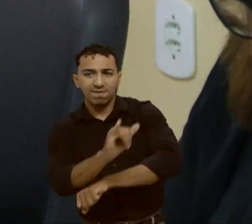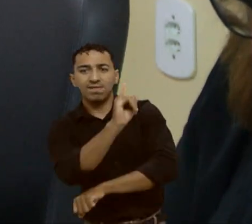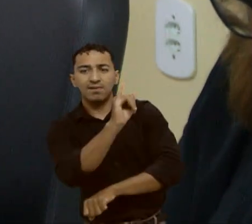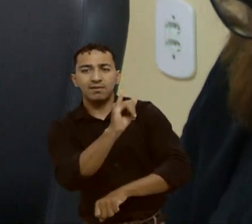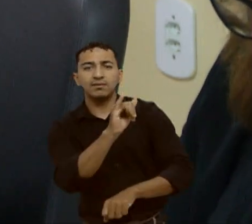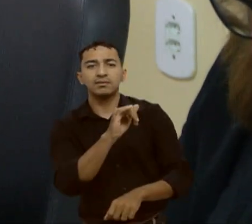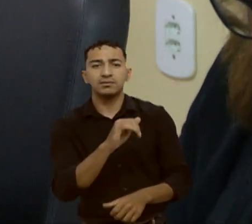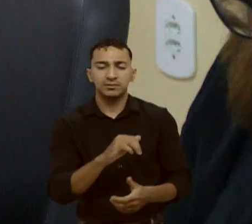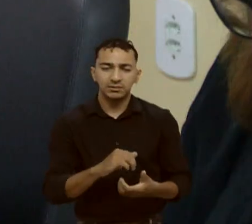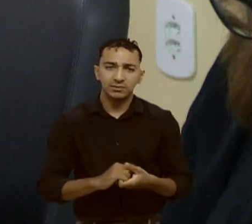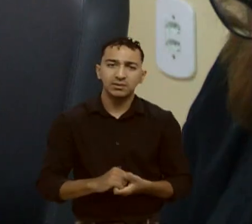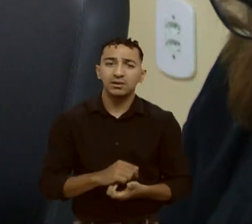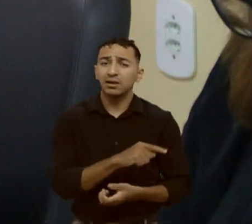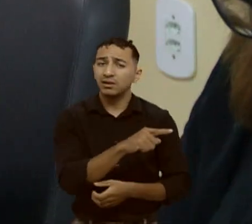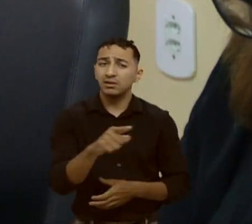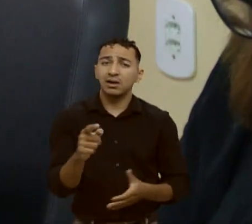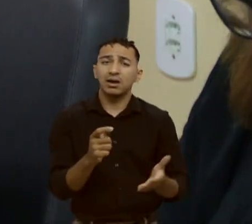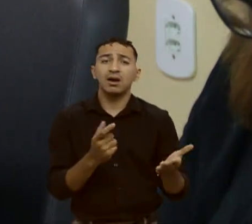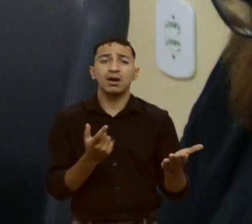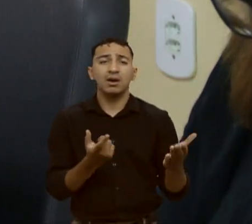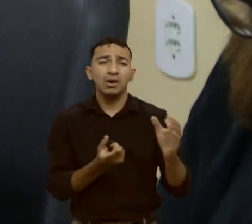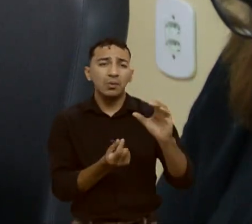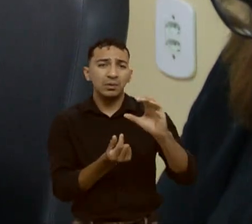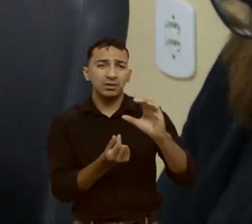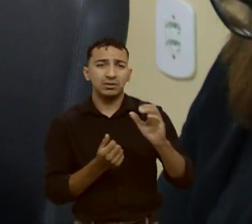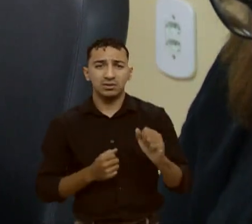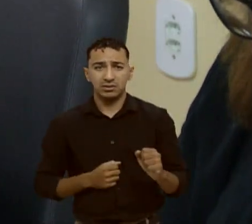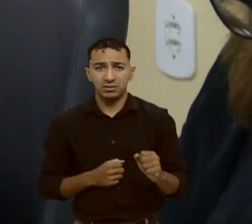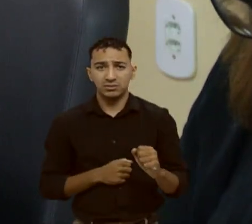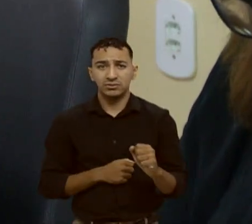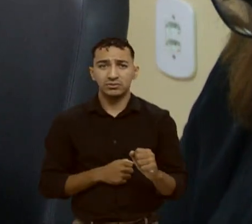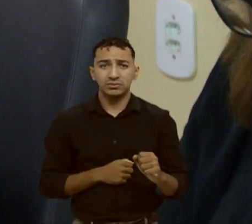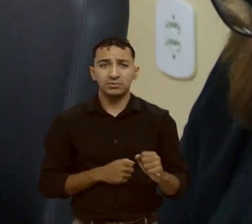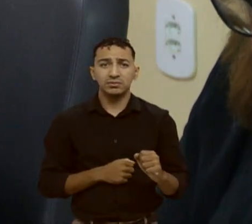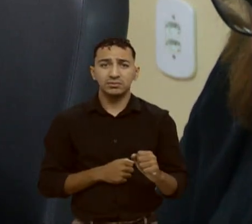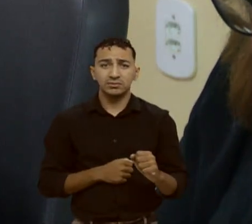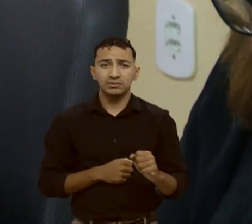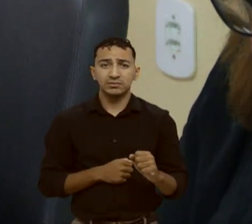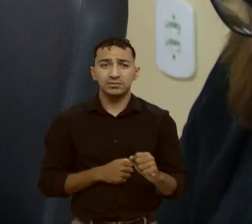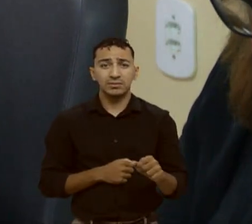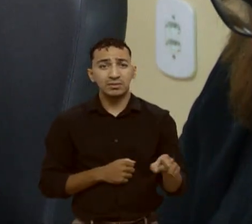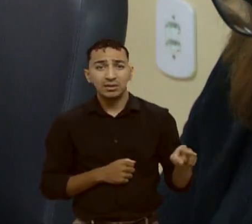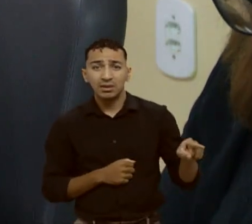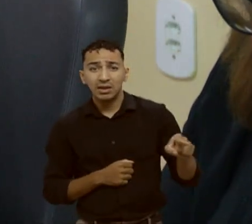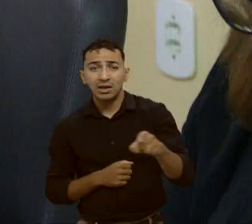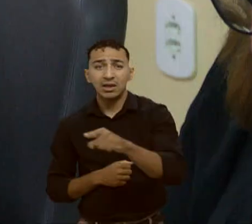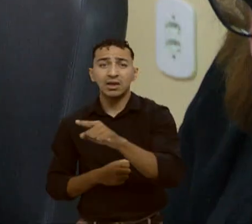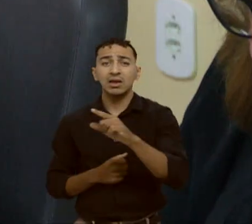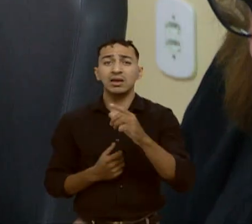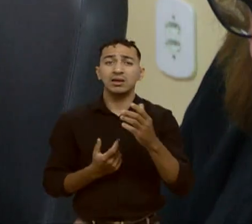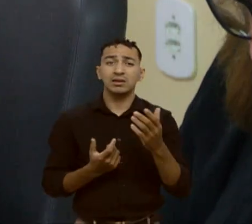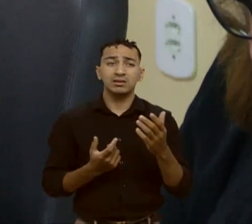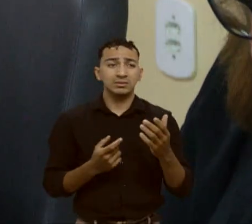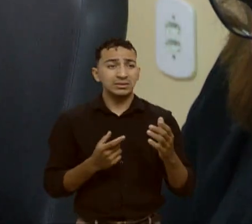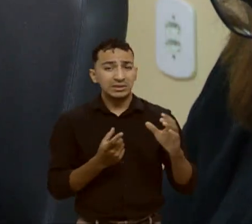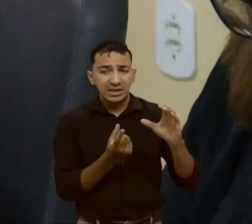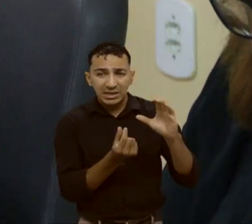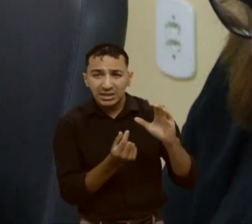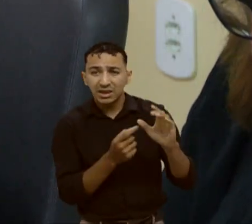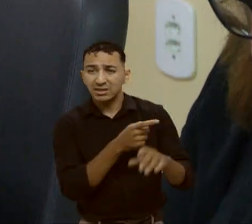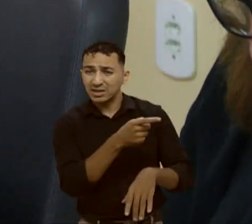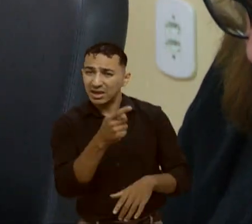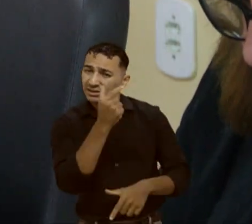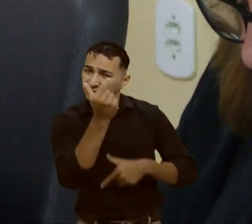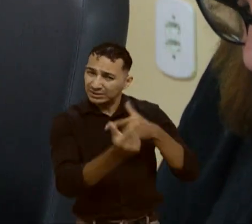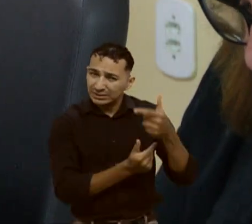Defesa do Consumidor, que tira deles a oportunidade de, através daquele dinheiro suado, que só